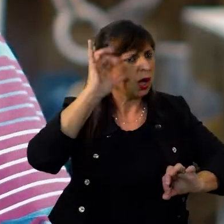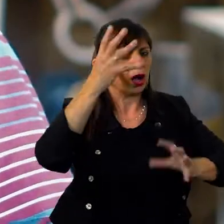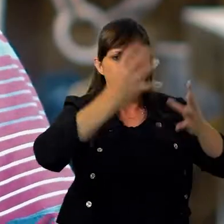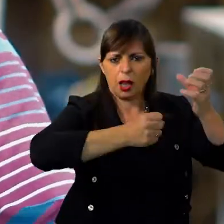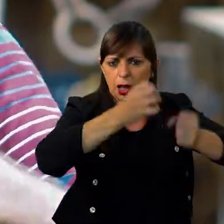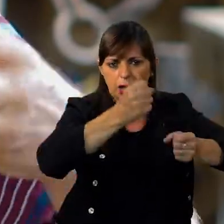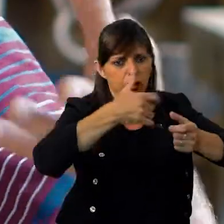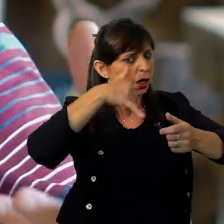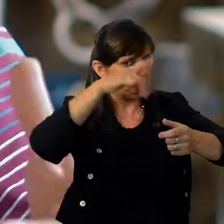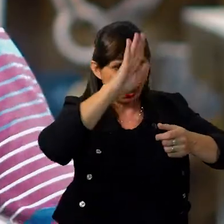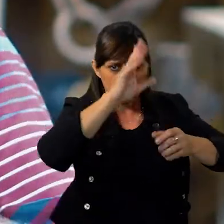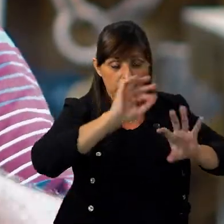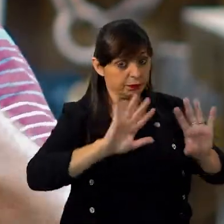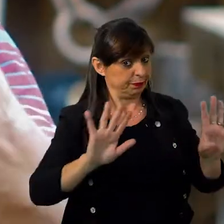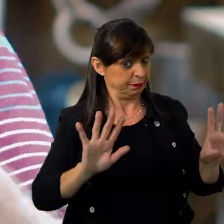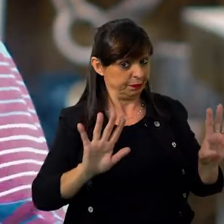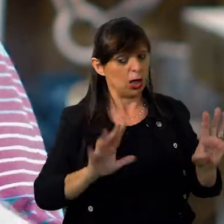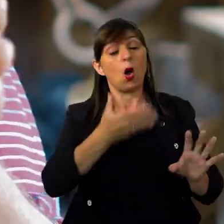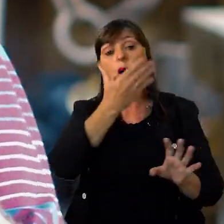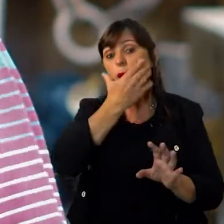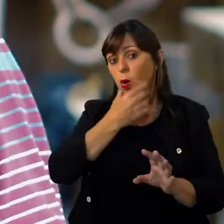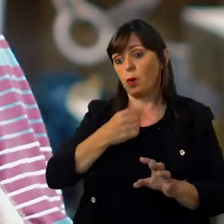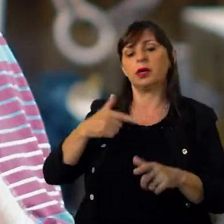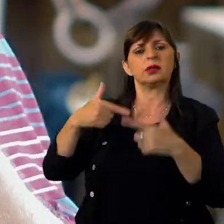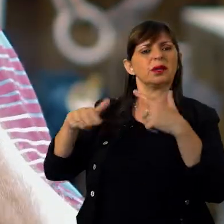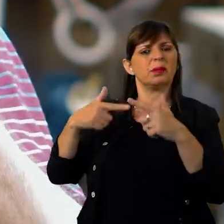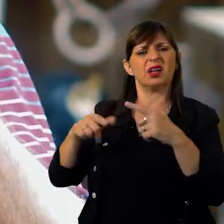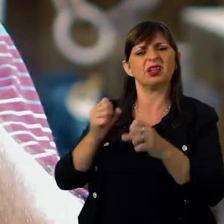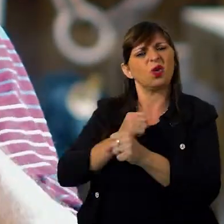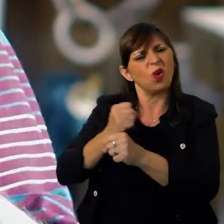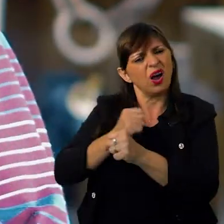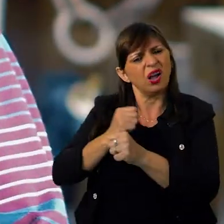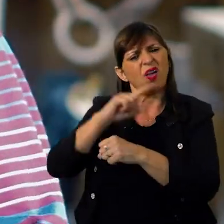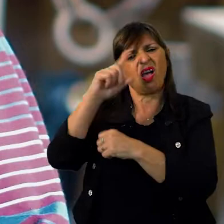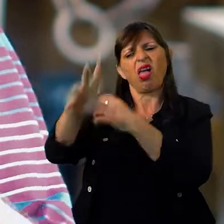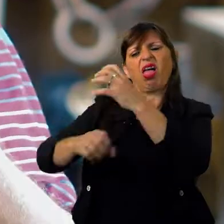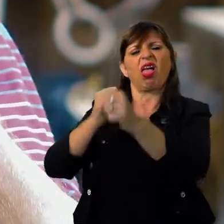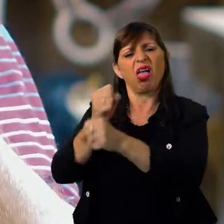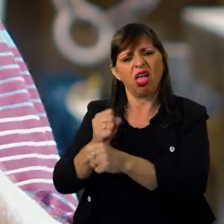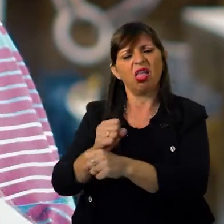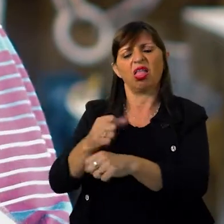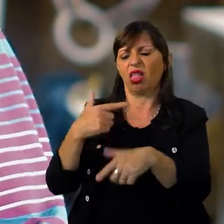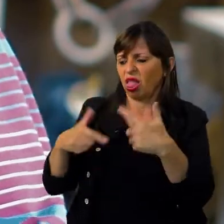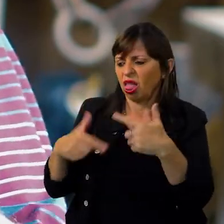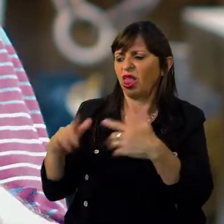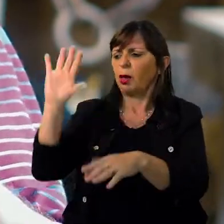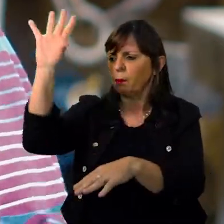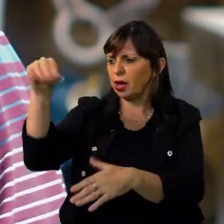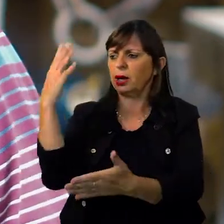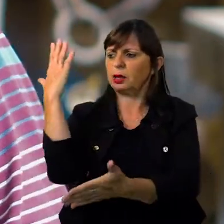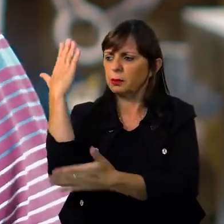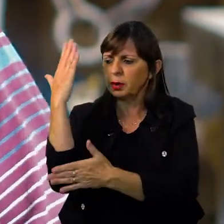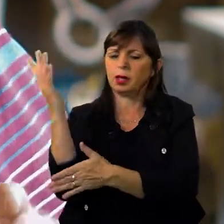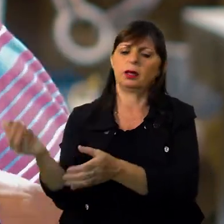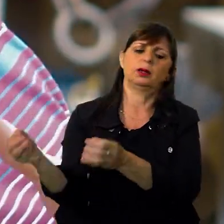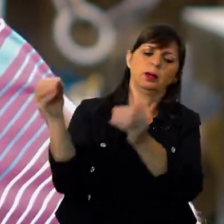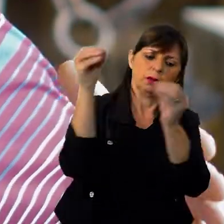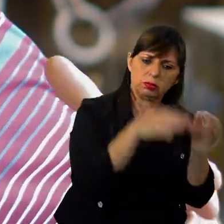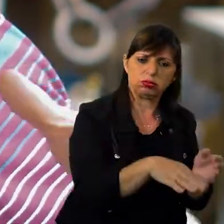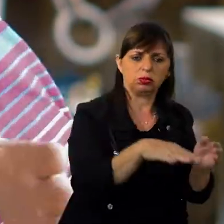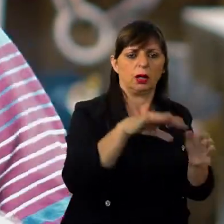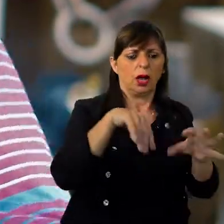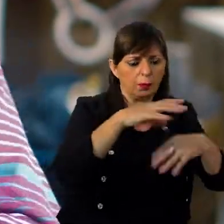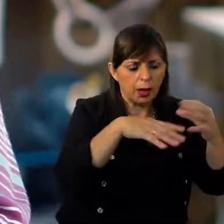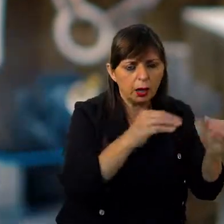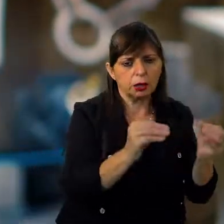casa toca a propriedade que trata os filhos cria os filhos que ela estava tão de fato Esse é um jeito então o jeito de nós fazemos a